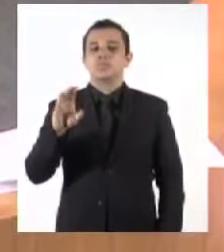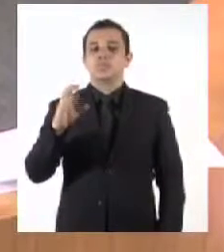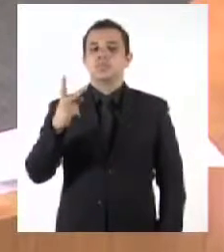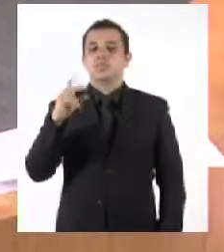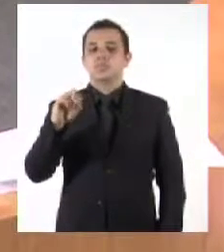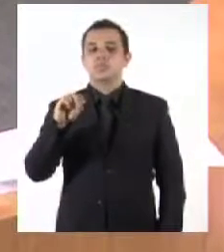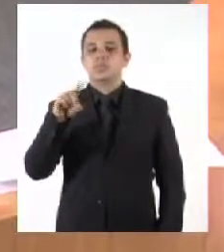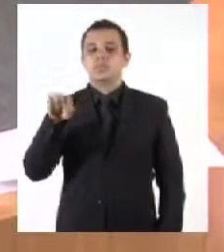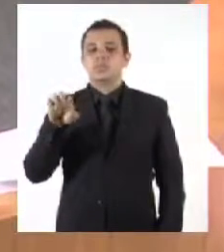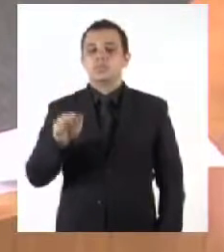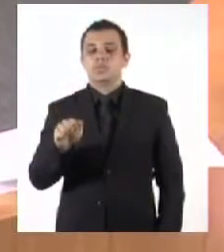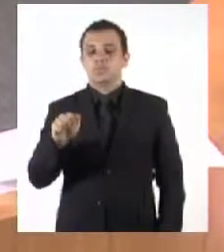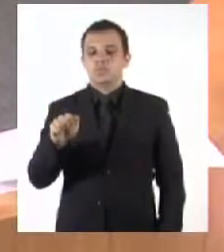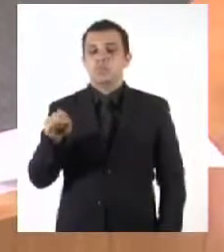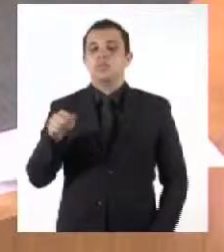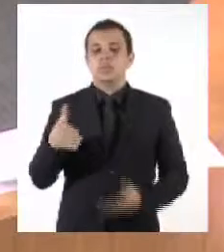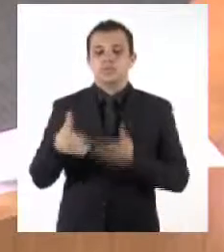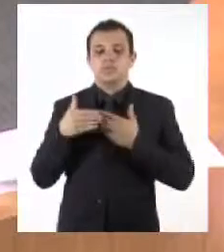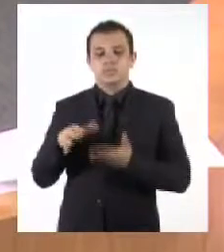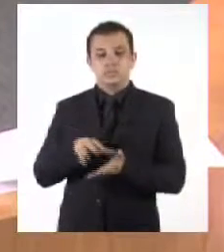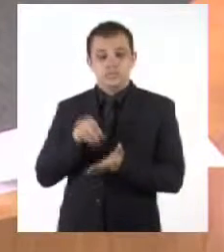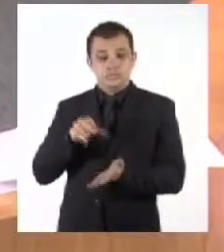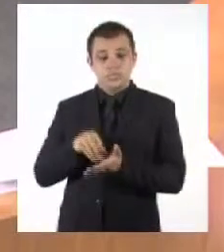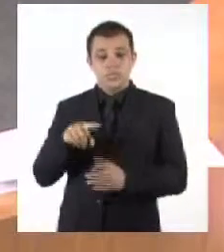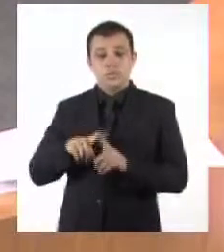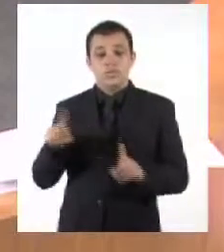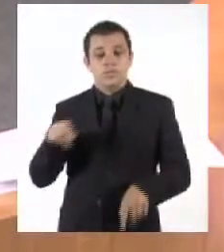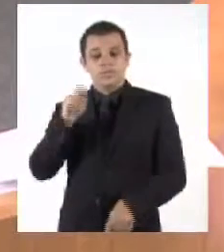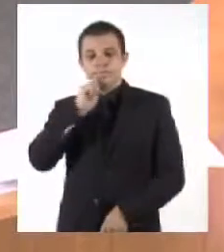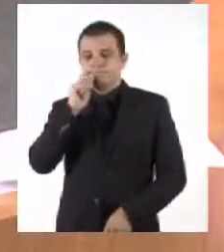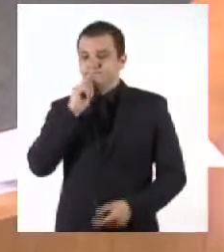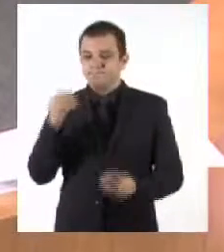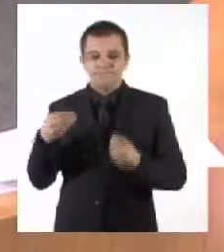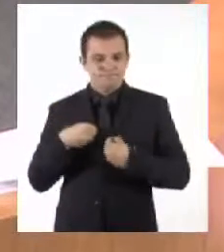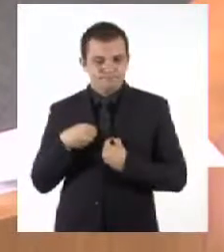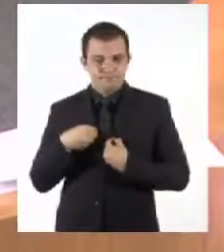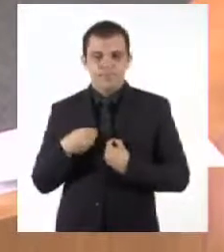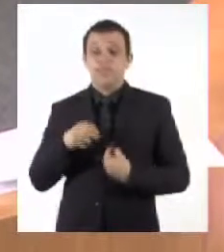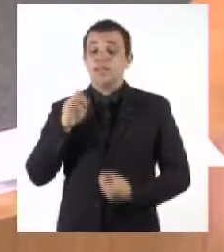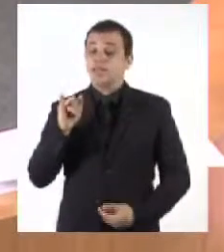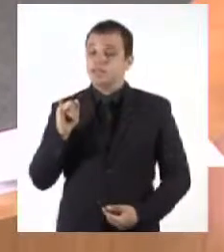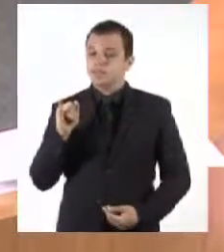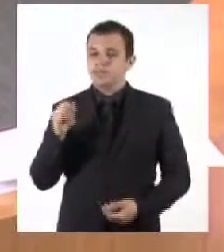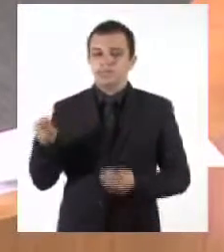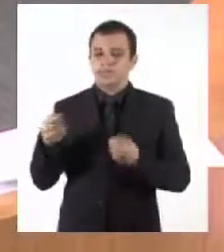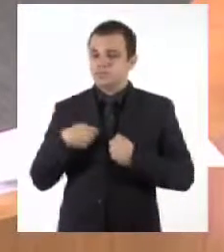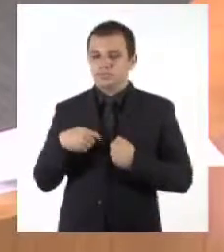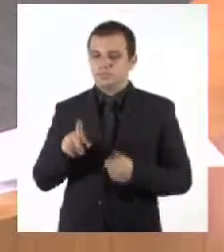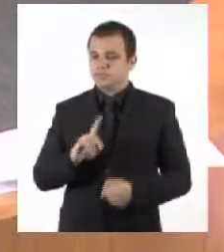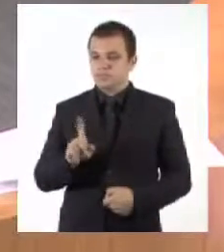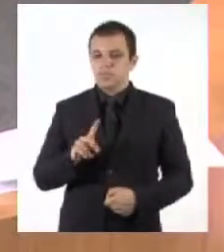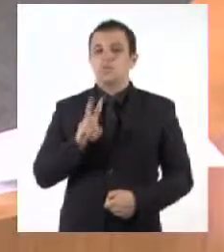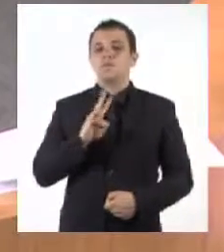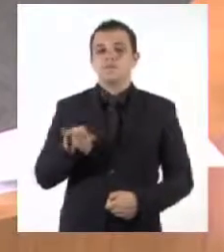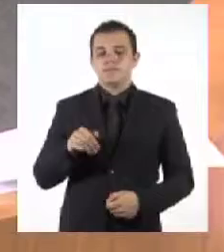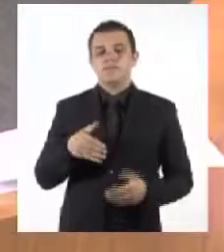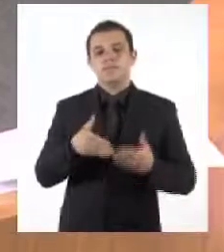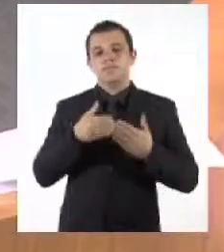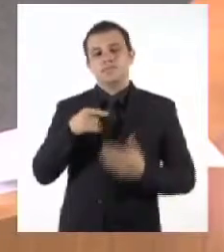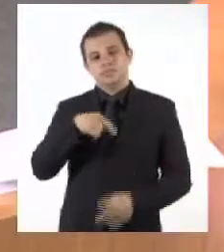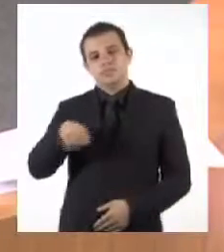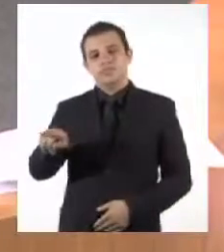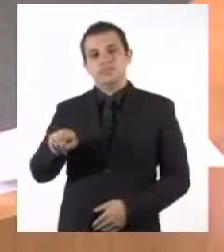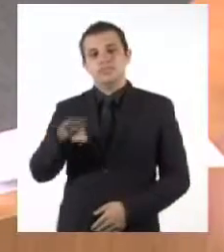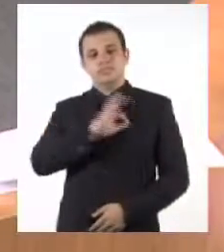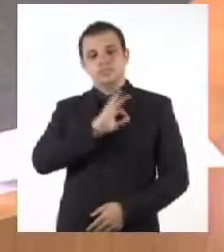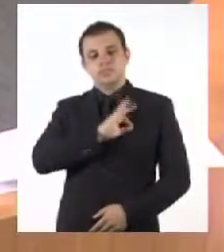foi atendido, irá pedir busca e apreensão na SEMA sobre a regularidade do funcionamento